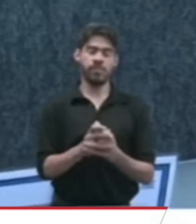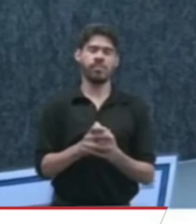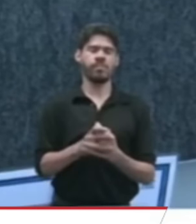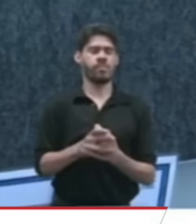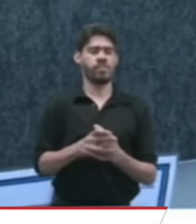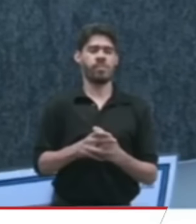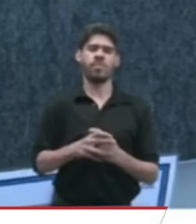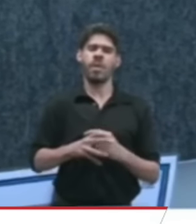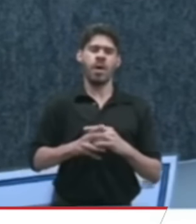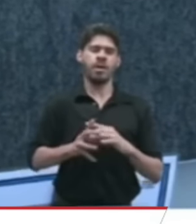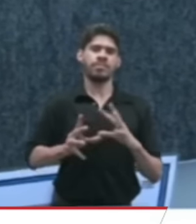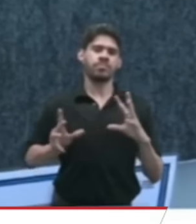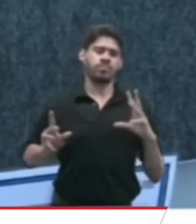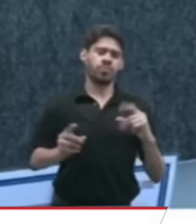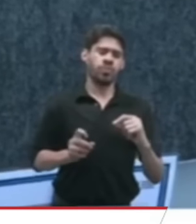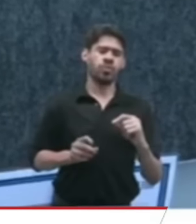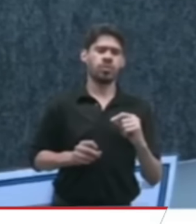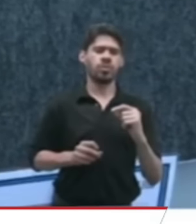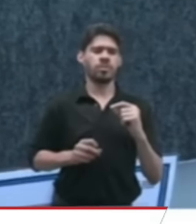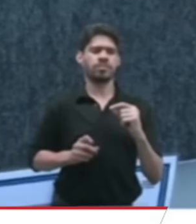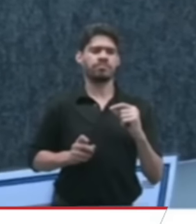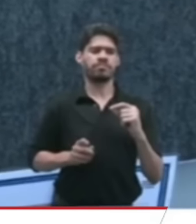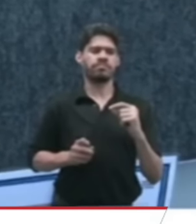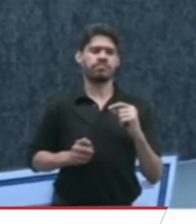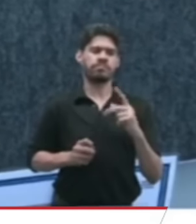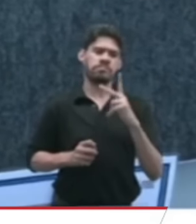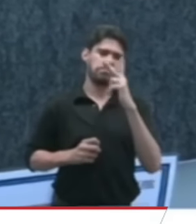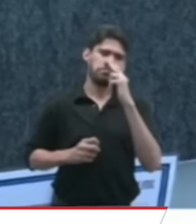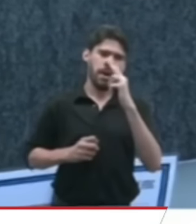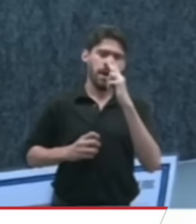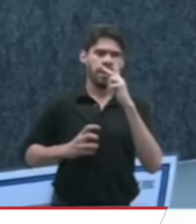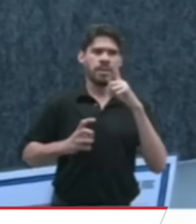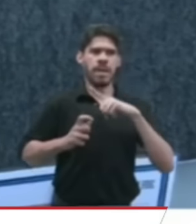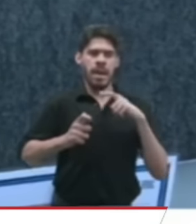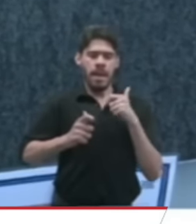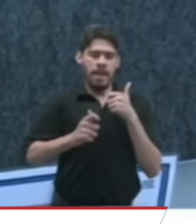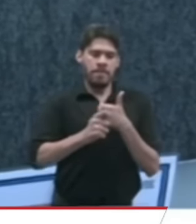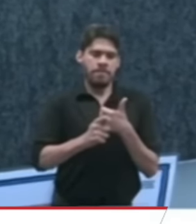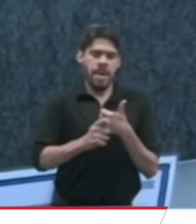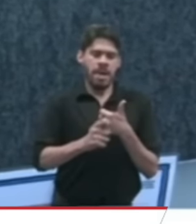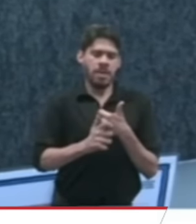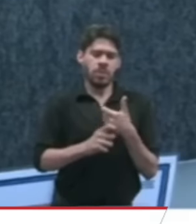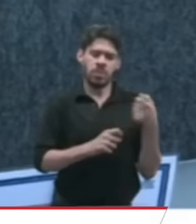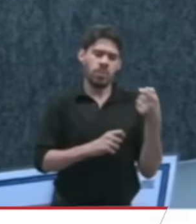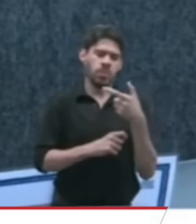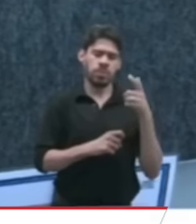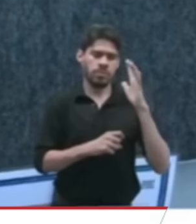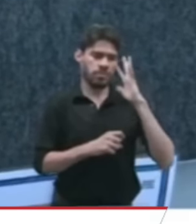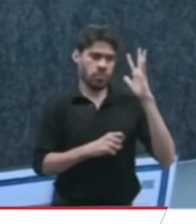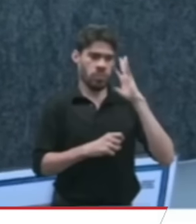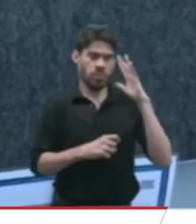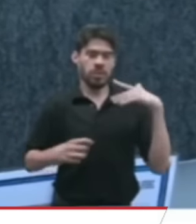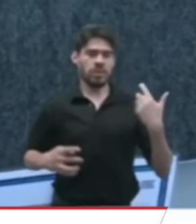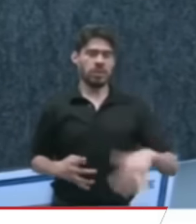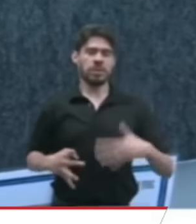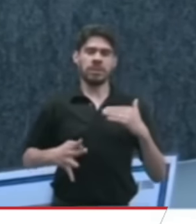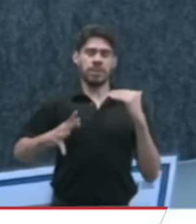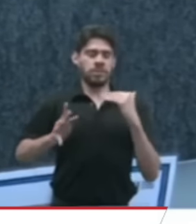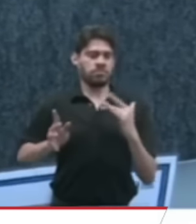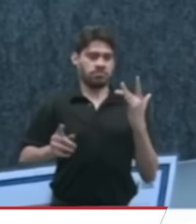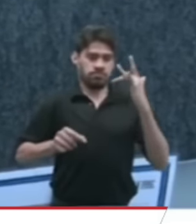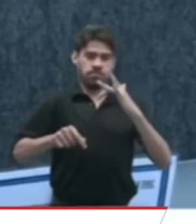su sugere que estivemos mais próximos do que imaginávamos do inimaginável